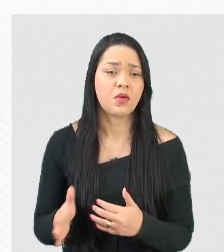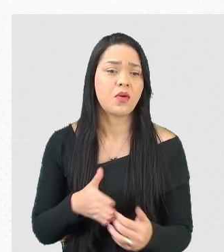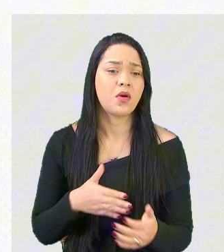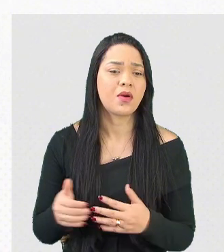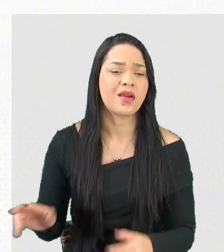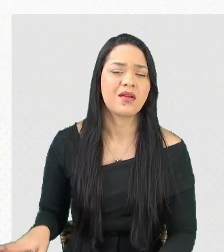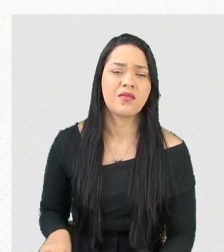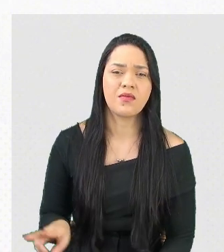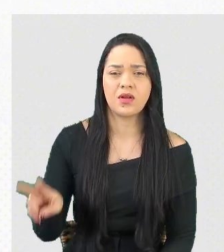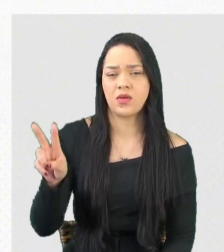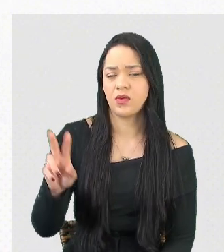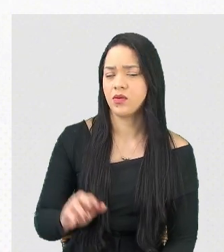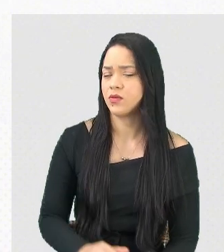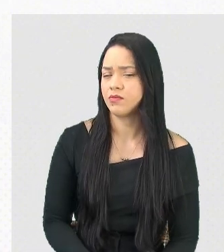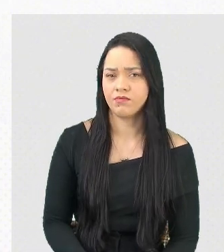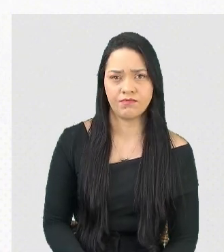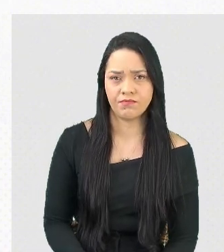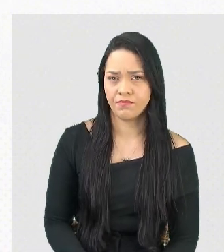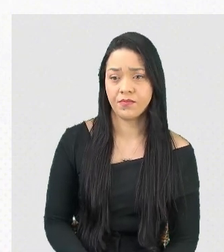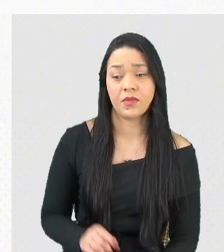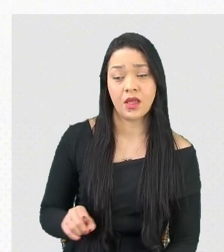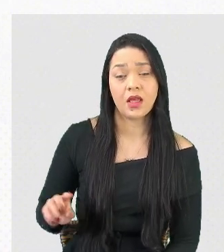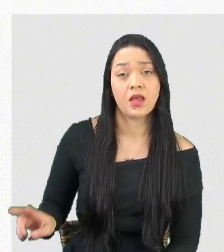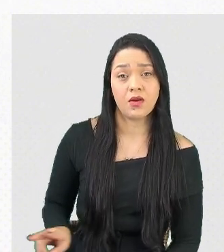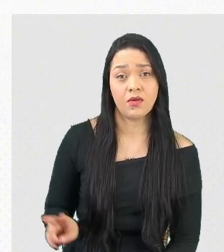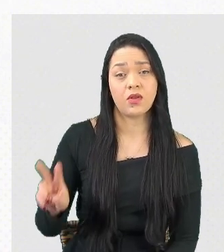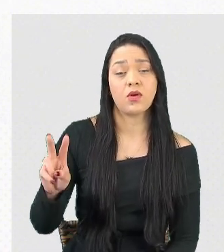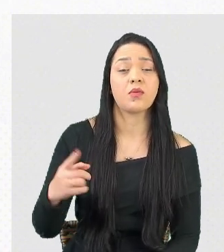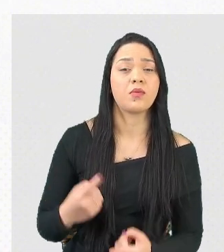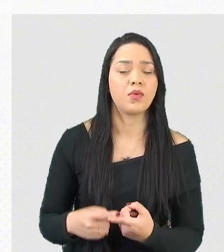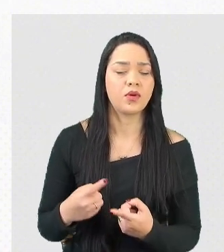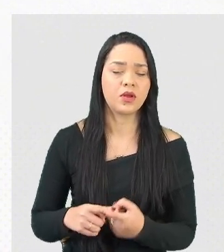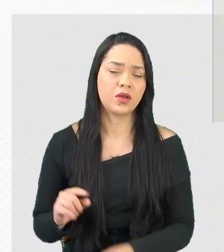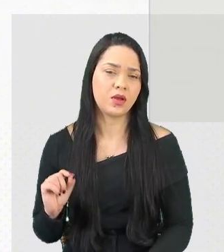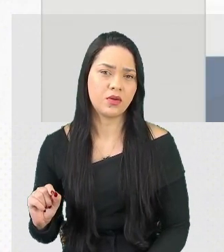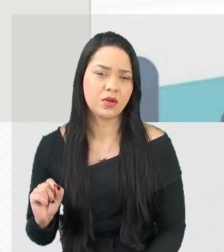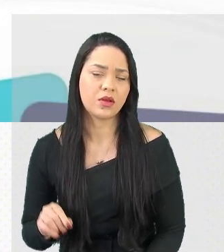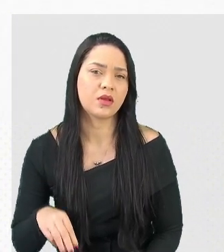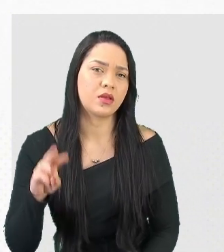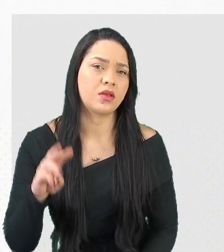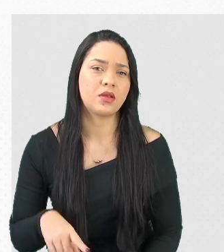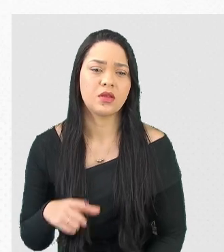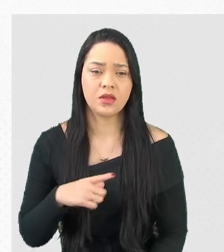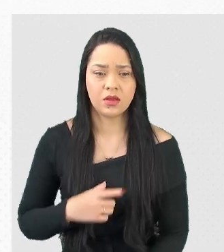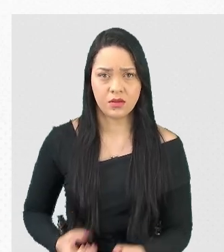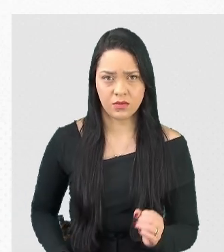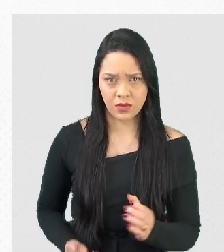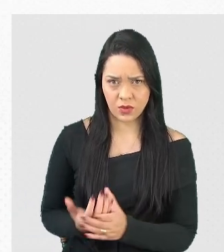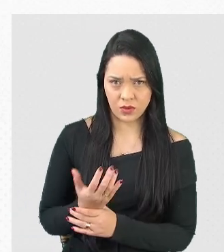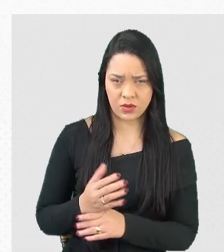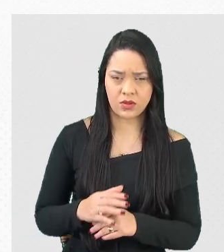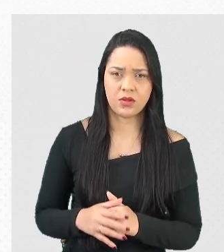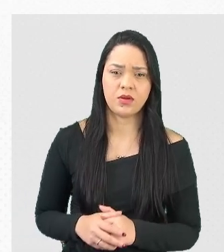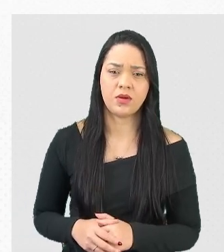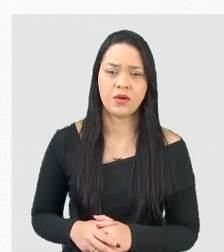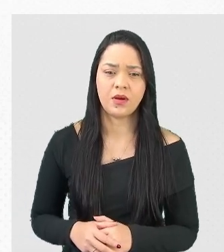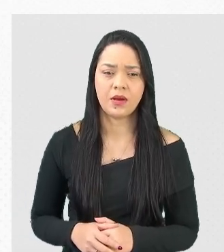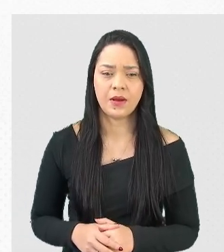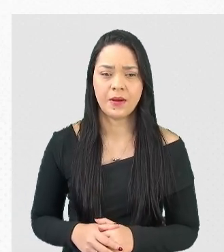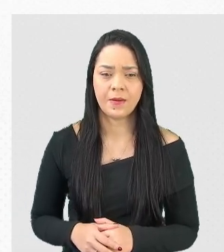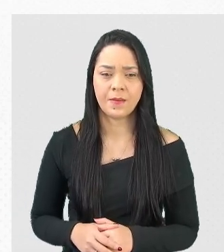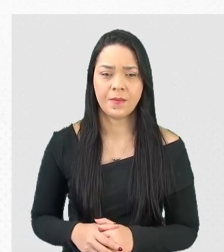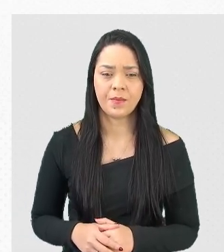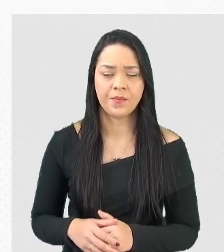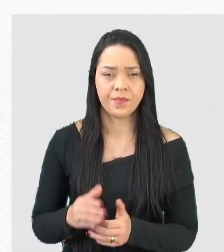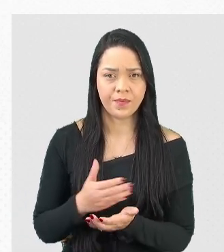valor é quem tem os meios de produção. A gente vai já ver isso aqui. Por isso nós começamos com os cercamentos. E aí,